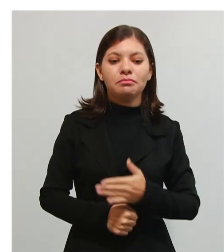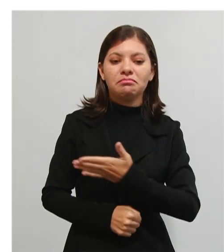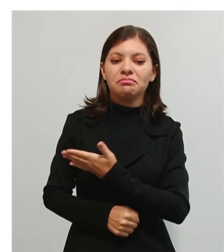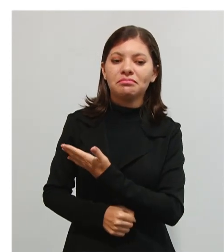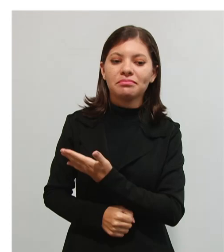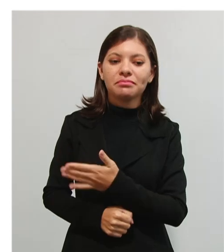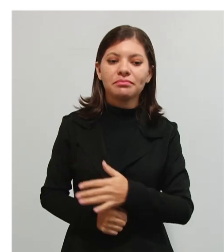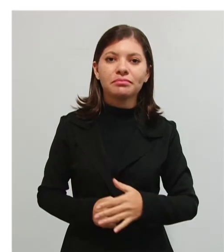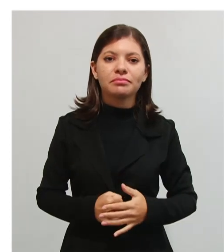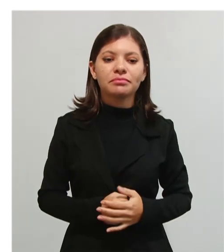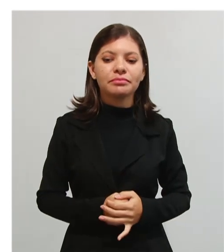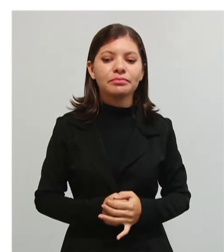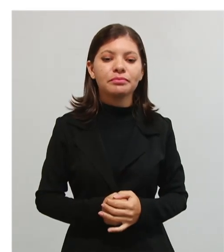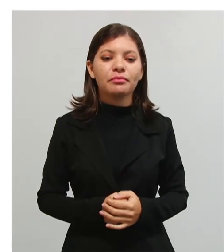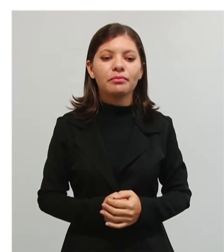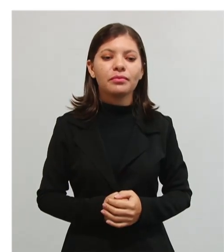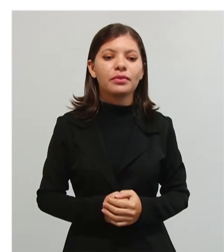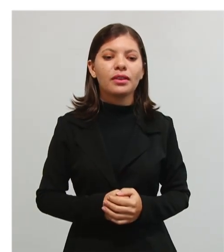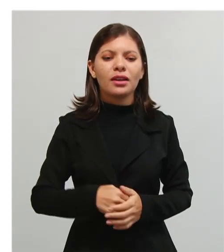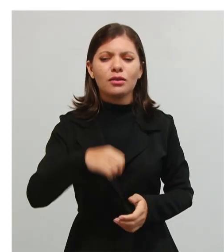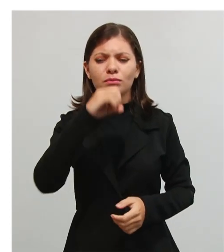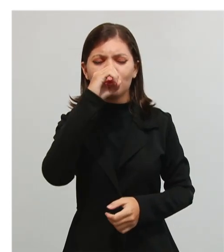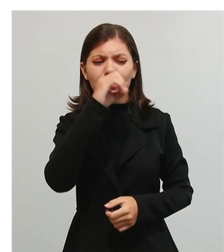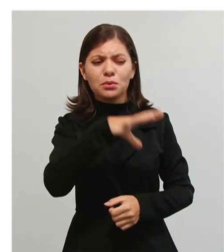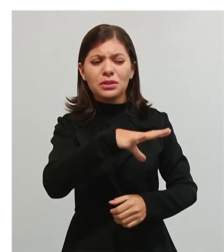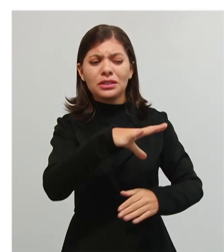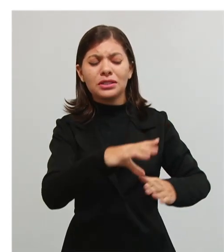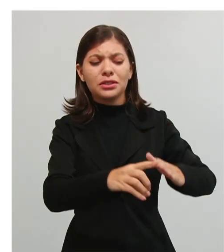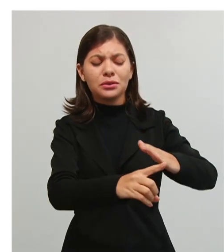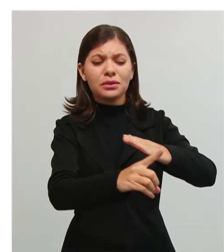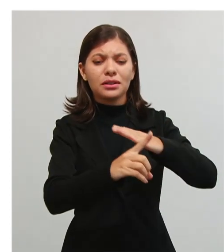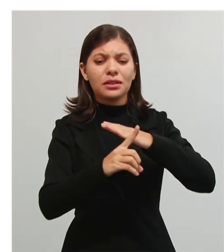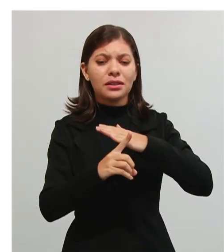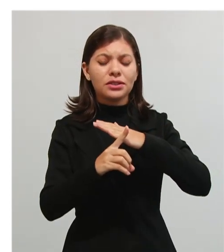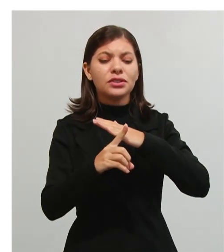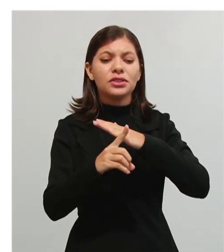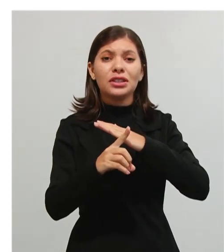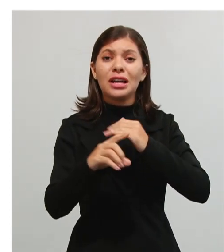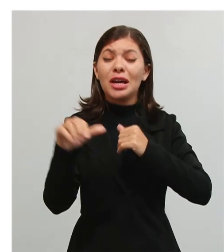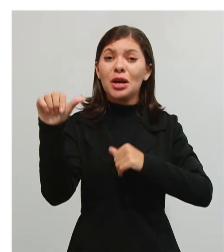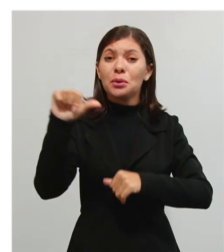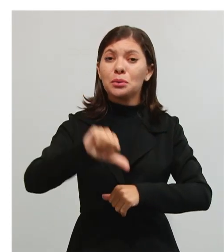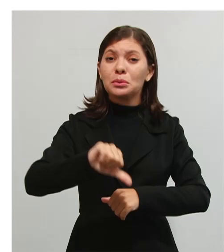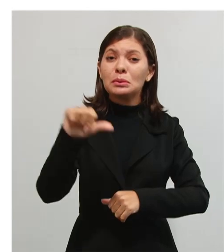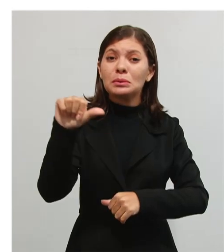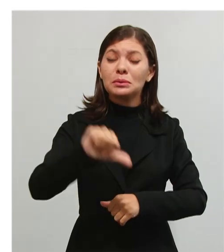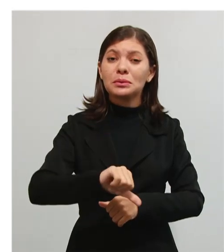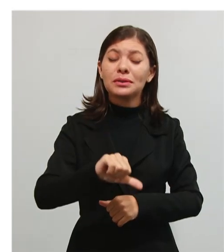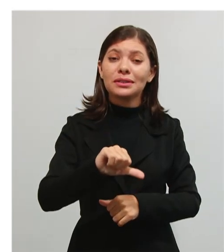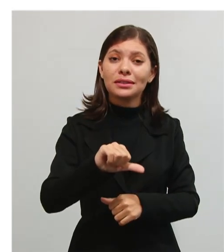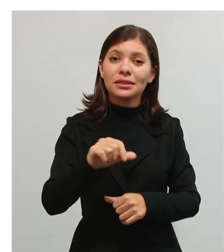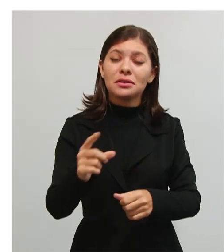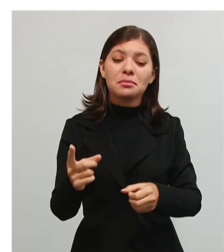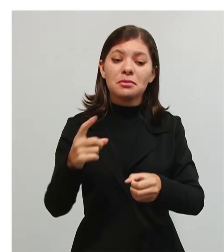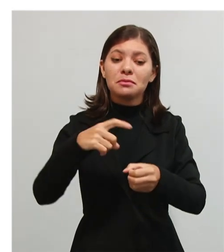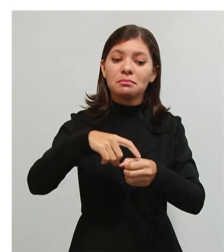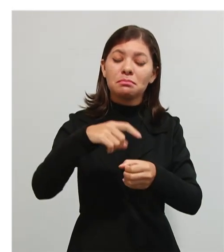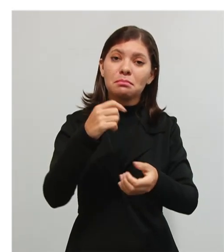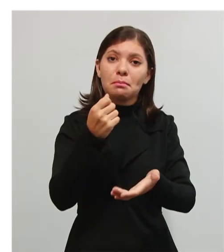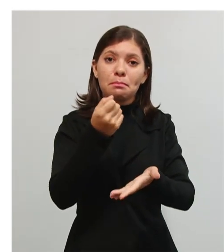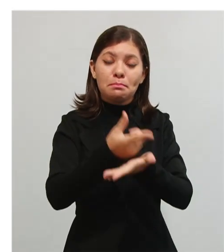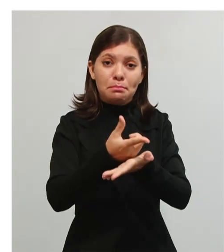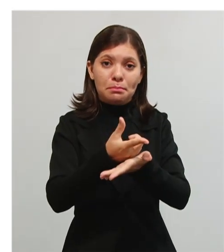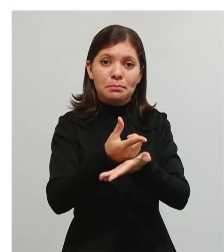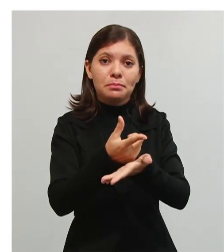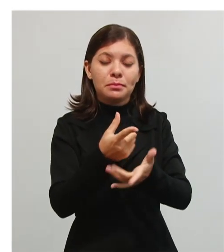devedor. Constranger o cliente não é a melhor maneira de recuperar a dívida. O